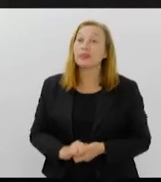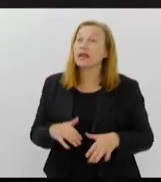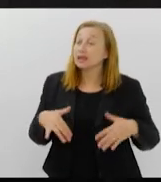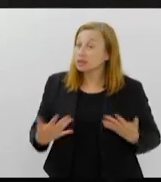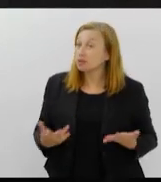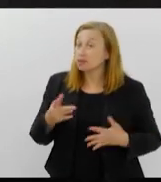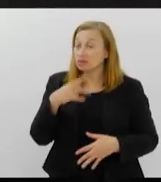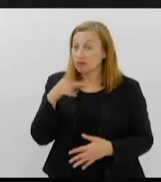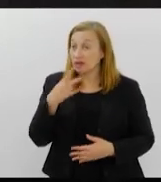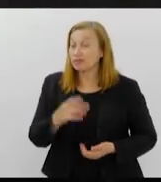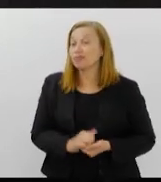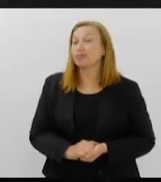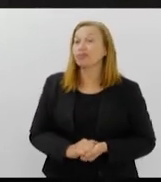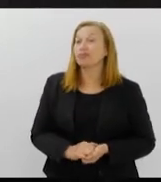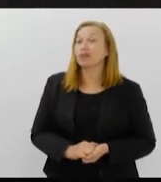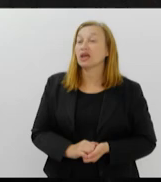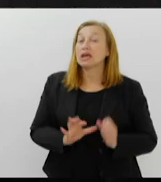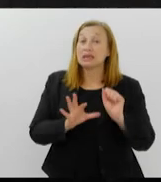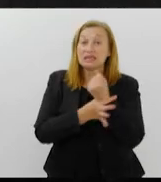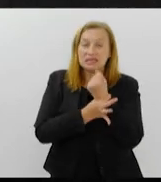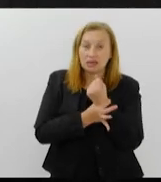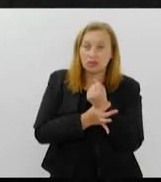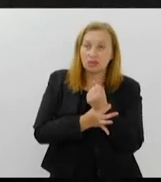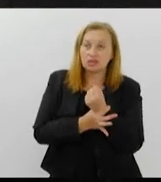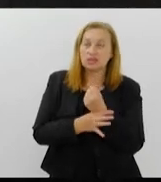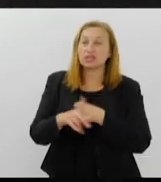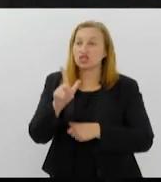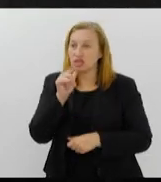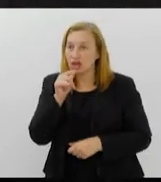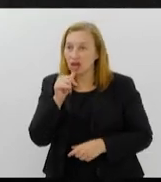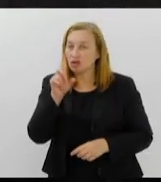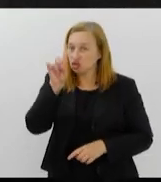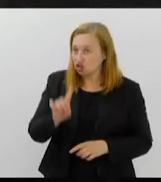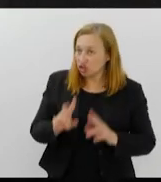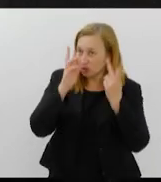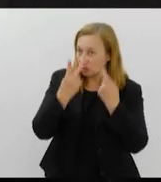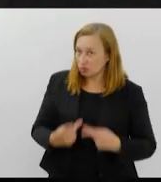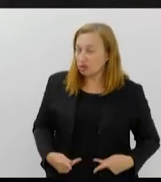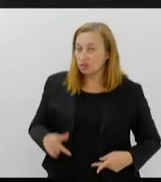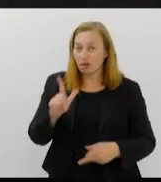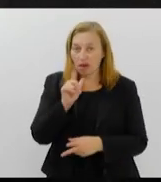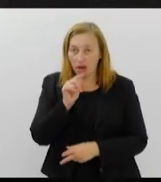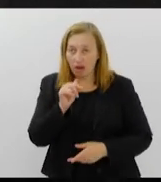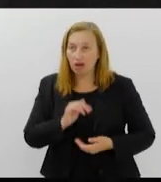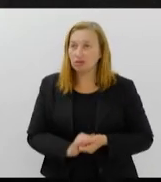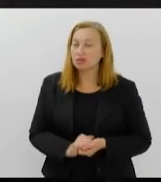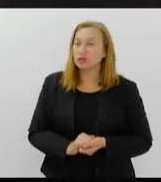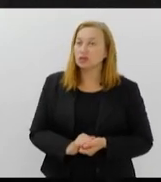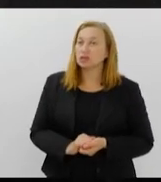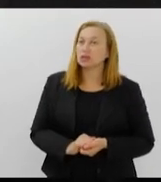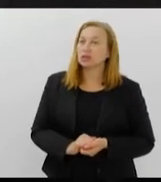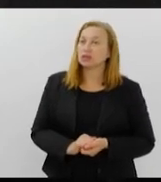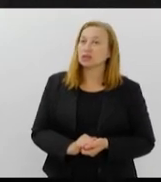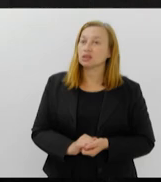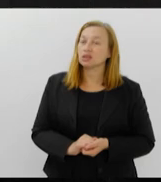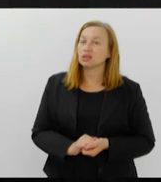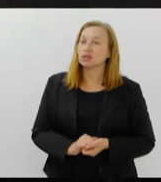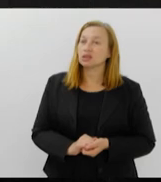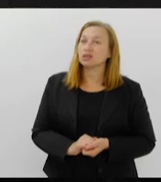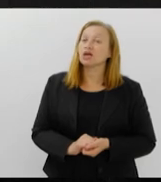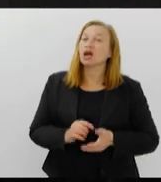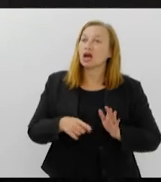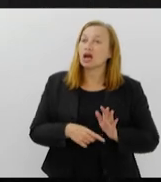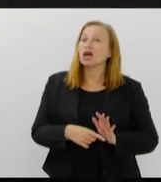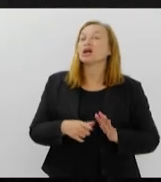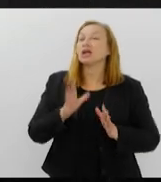gente fala de segurança hídrica, de direito humano à água, de recuperação dos nossos rios e nascentes do